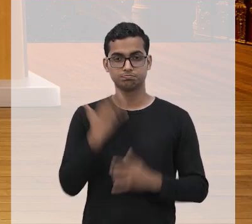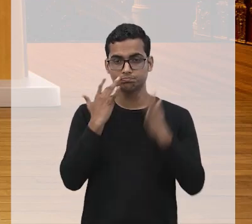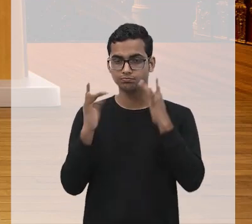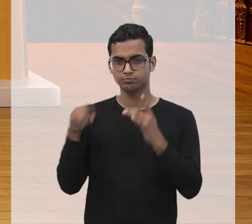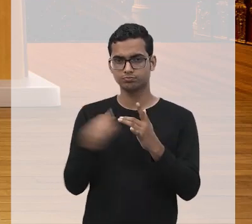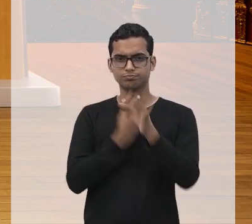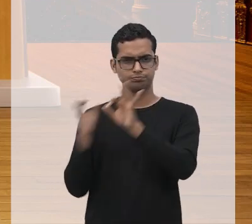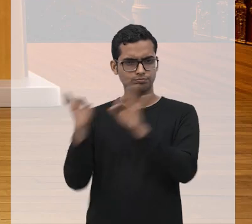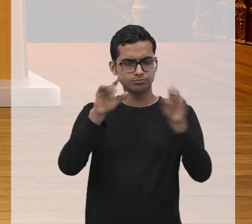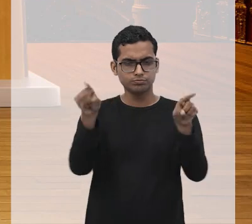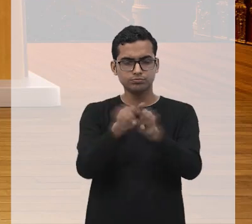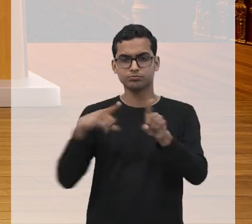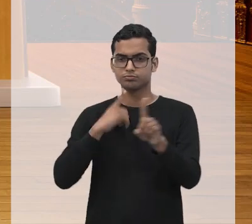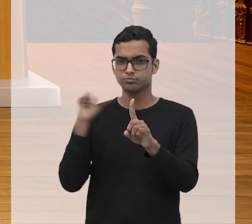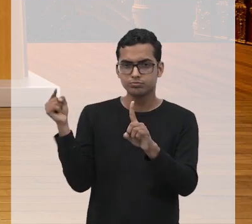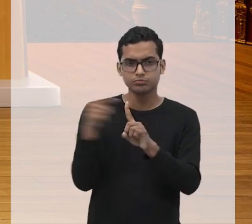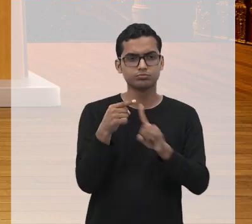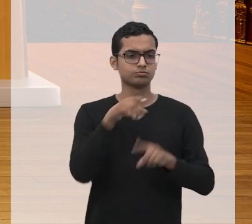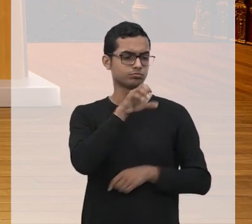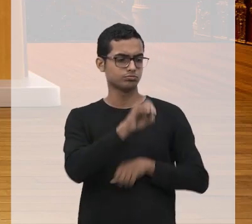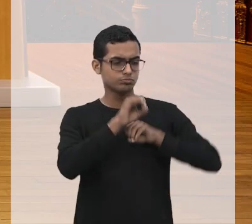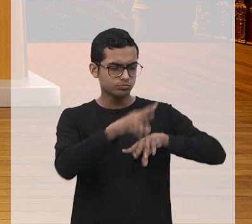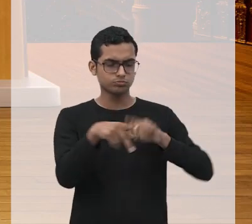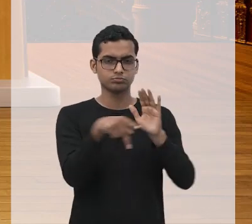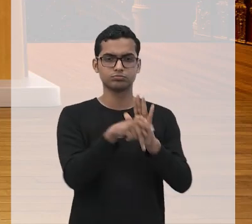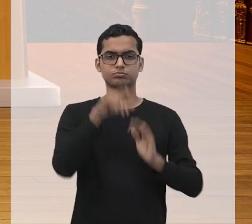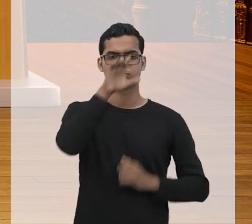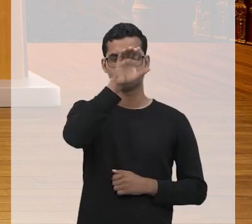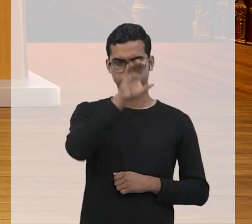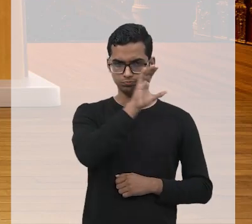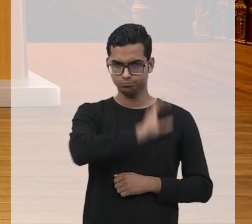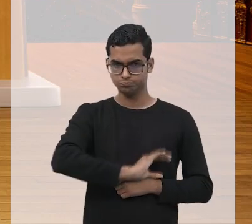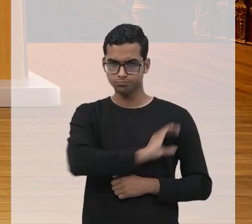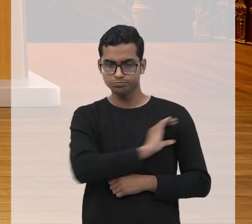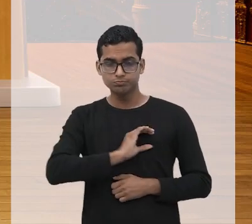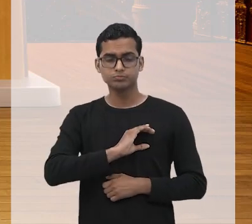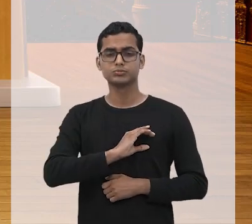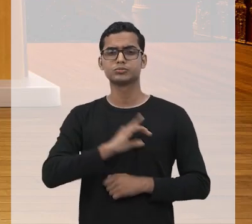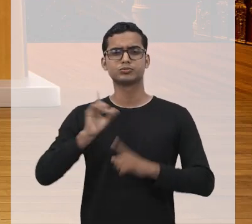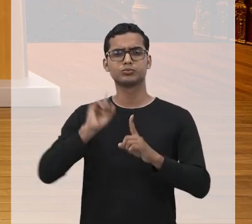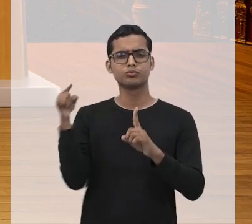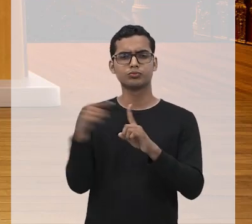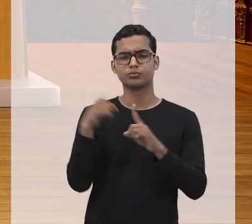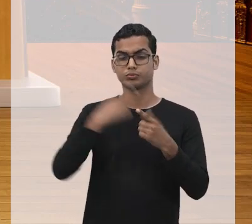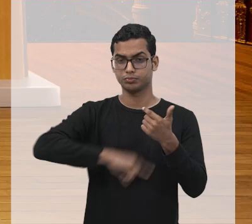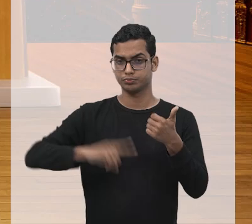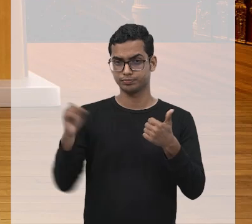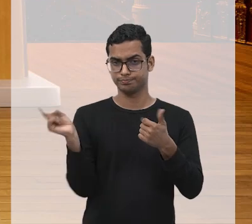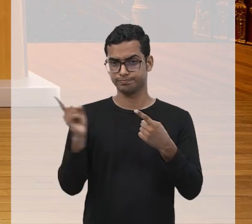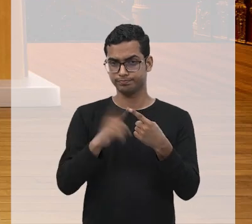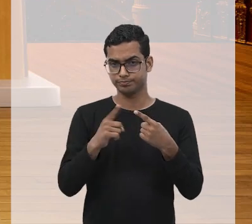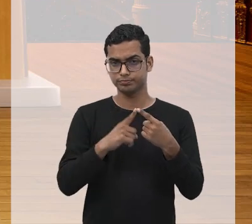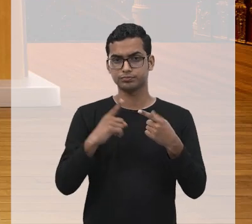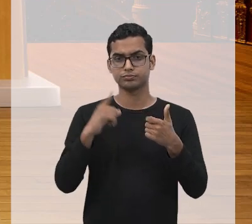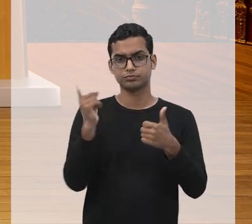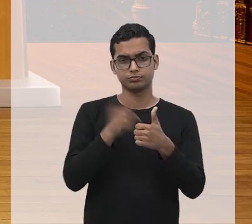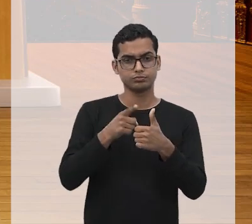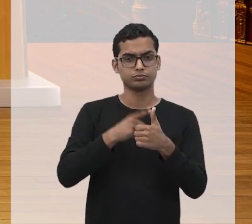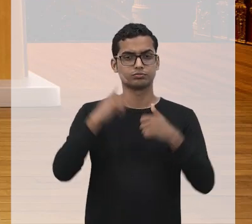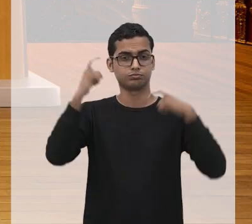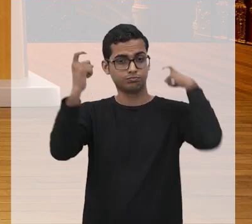ele tinha a intenção de catequizar os índios, destaca-se a preocupação em transmitir